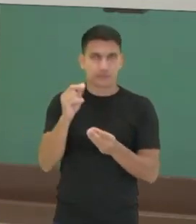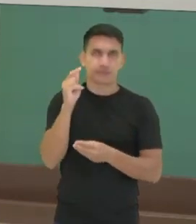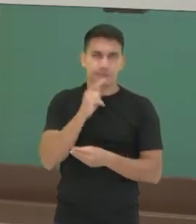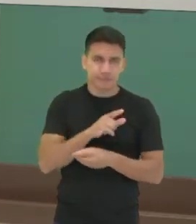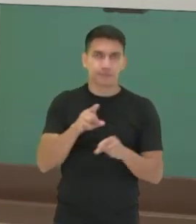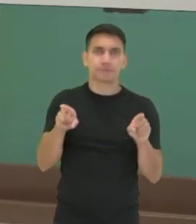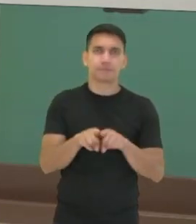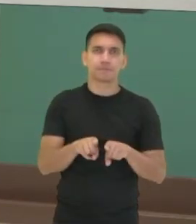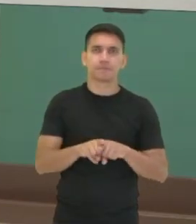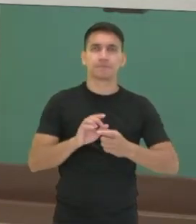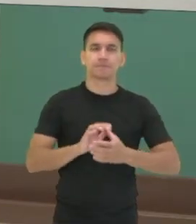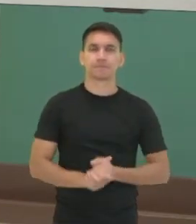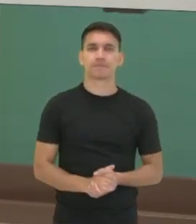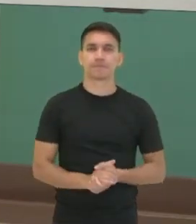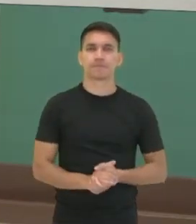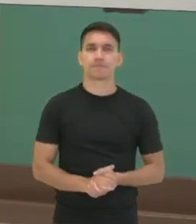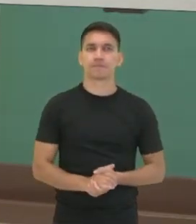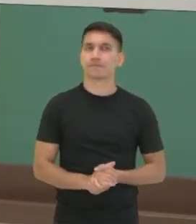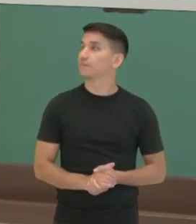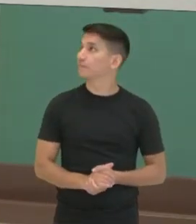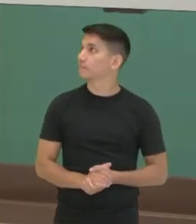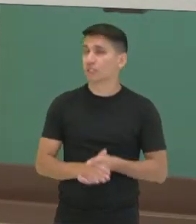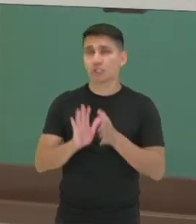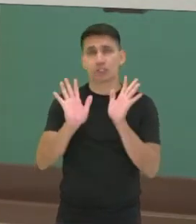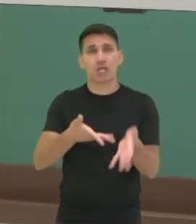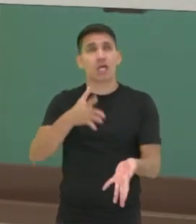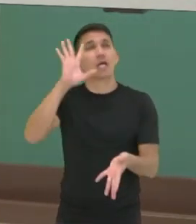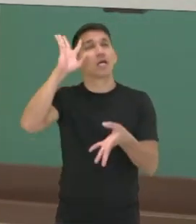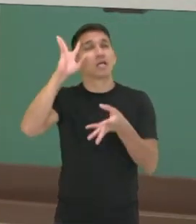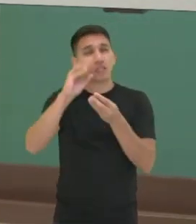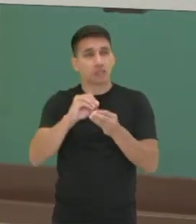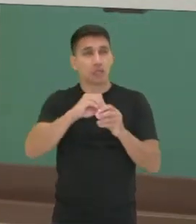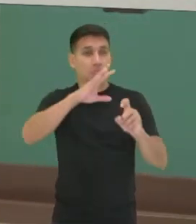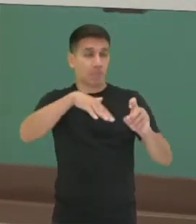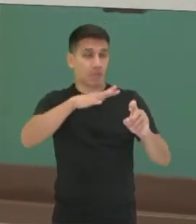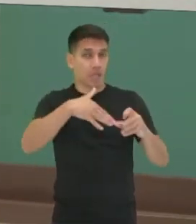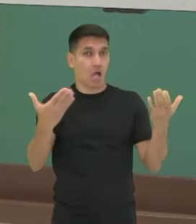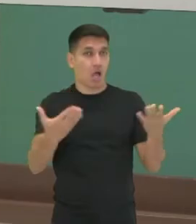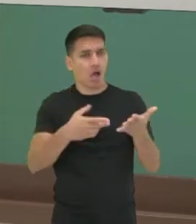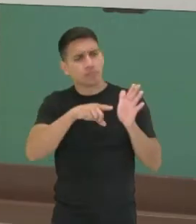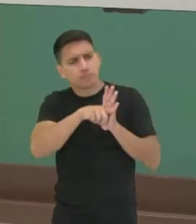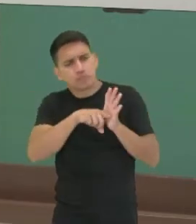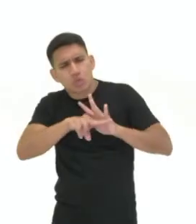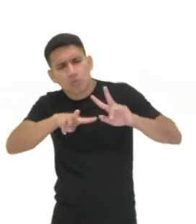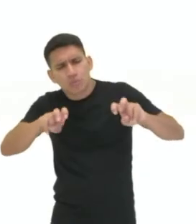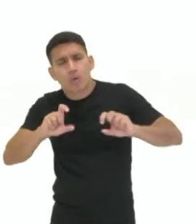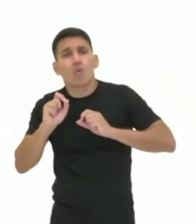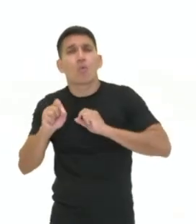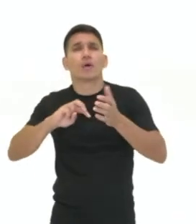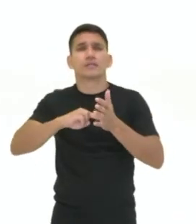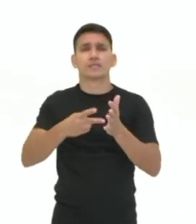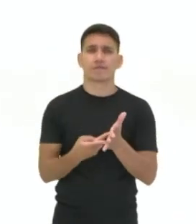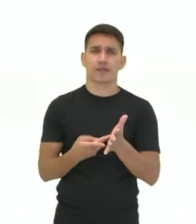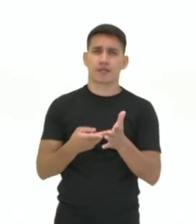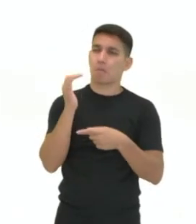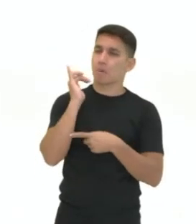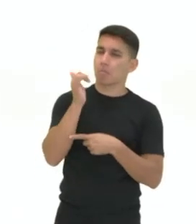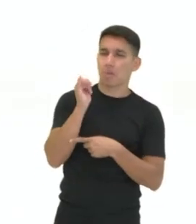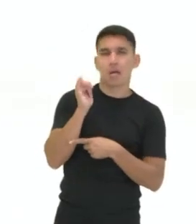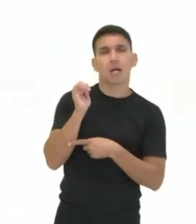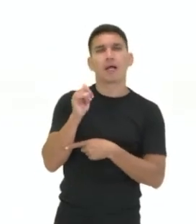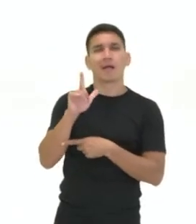resolver problemas. Bom, agora que já sabemos o que são os mitos, vamos investigar o que são contos, lendas e